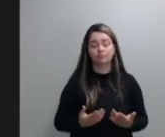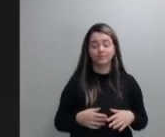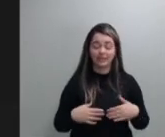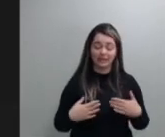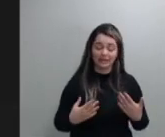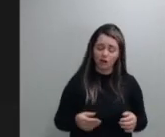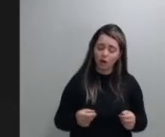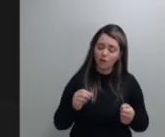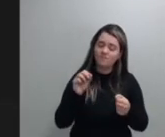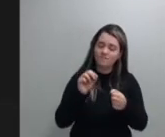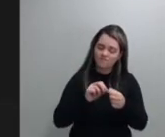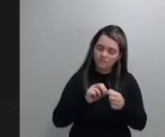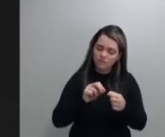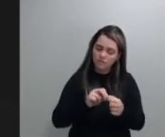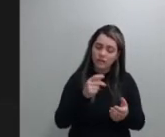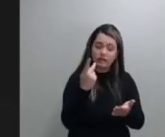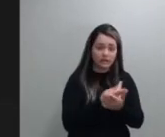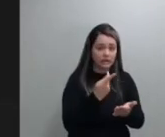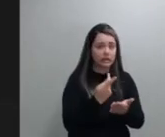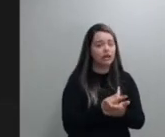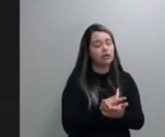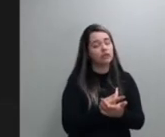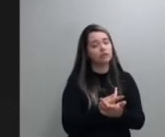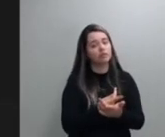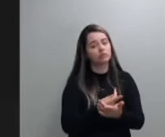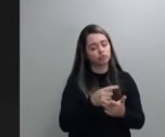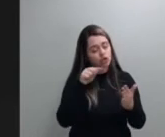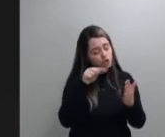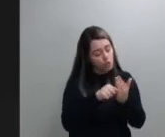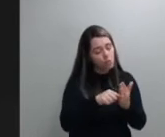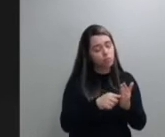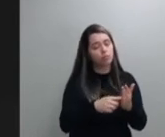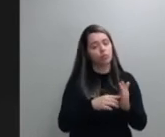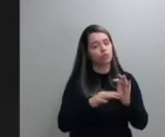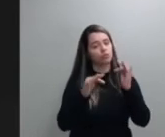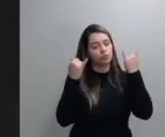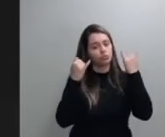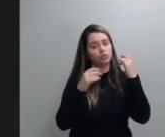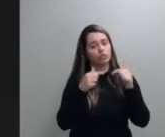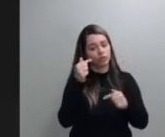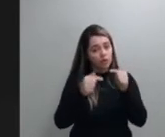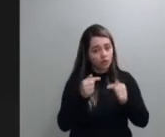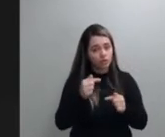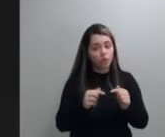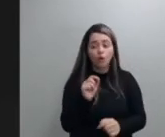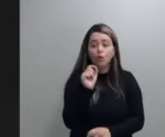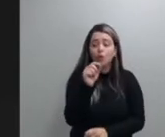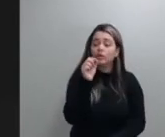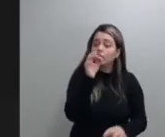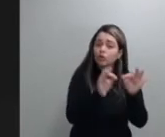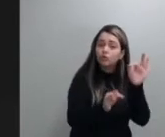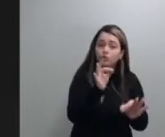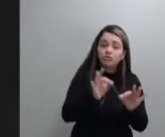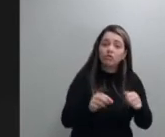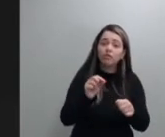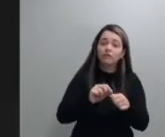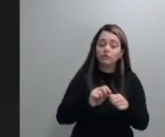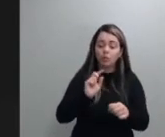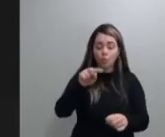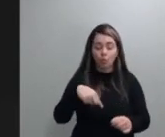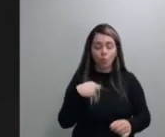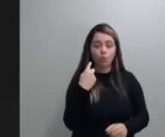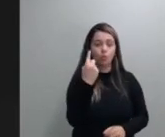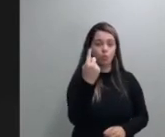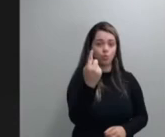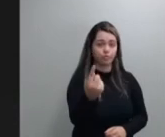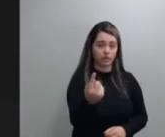Esse é o ponto nevralgico em discussão. E aí, o que é que faz o tribunal? Já no ano seguinte, em maio, percebendo